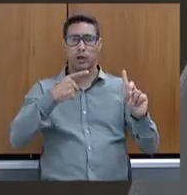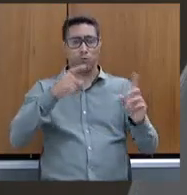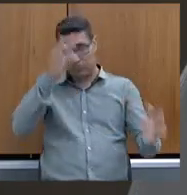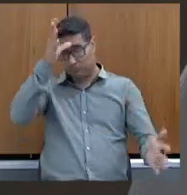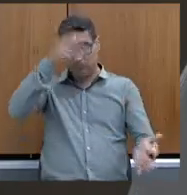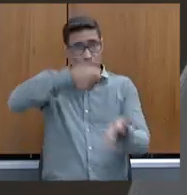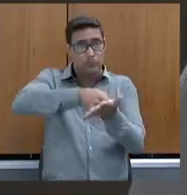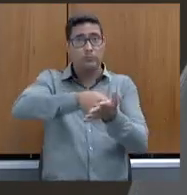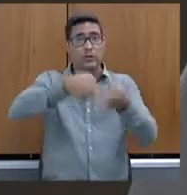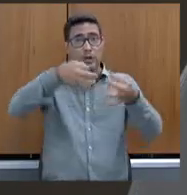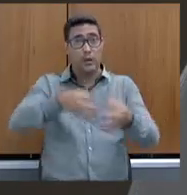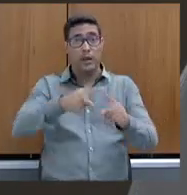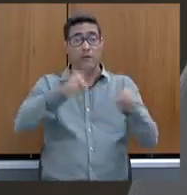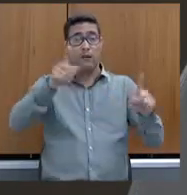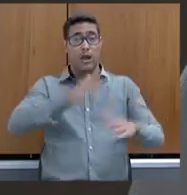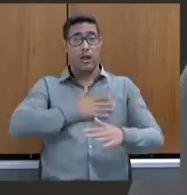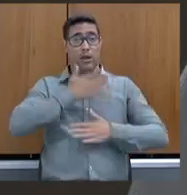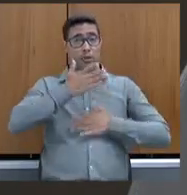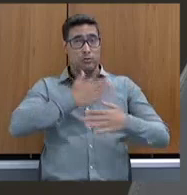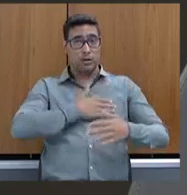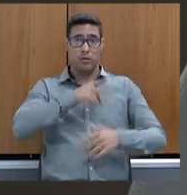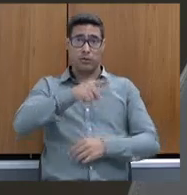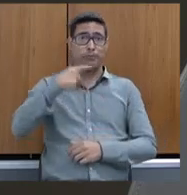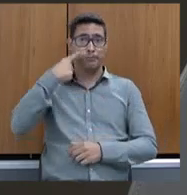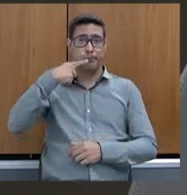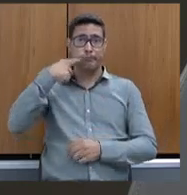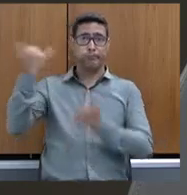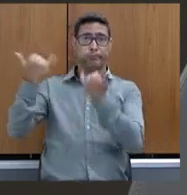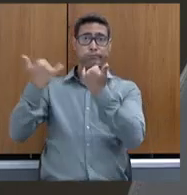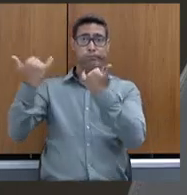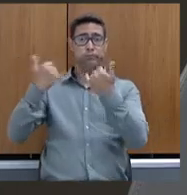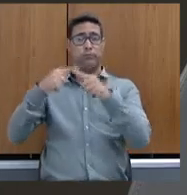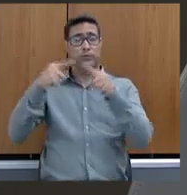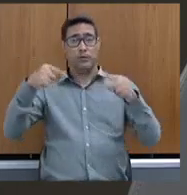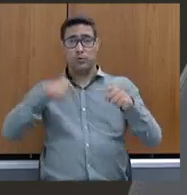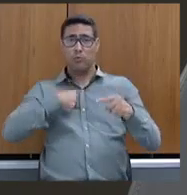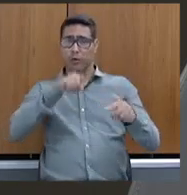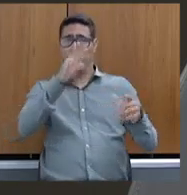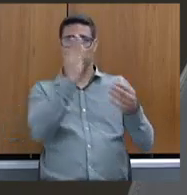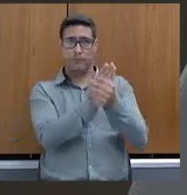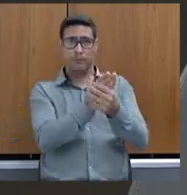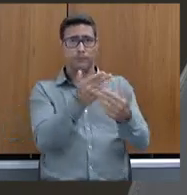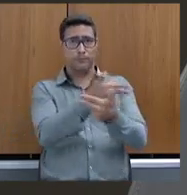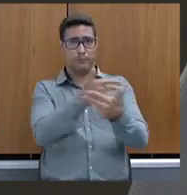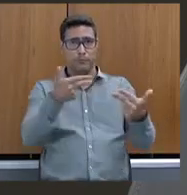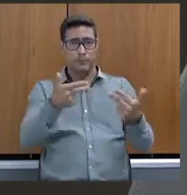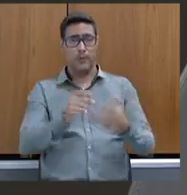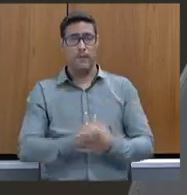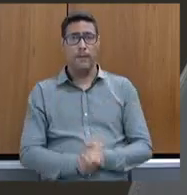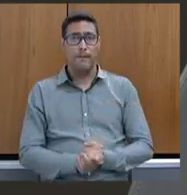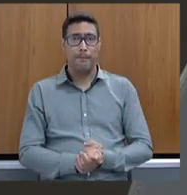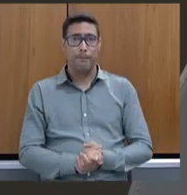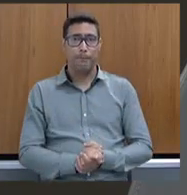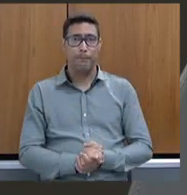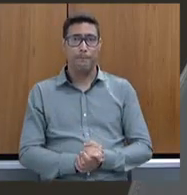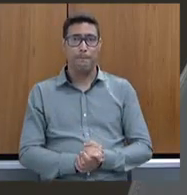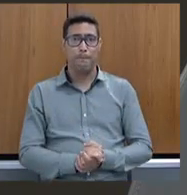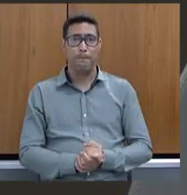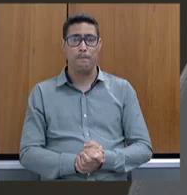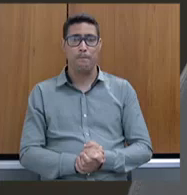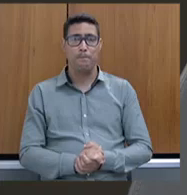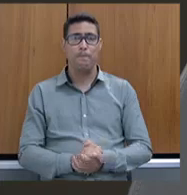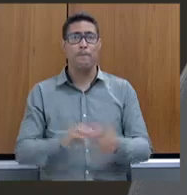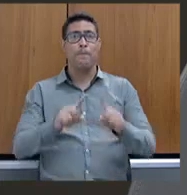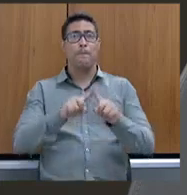assustada com as informações que a deputada trouxe com relação a esses processos mas enfim eu gostaria também